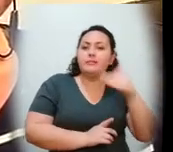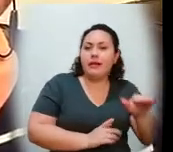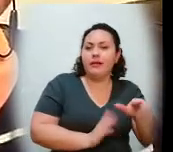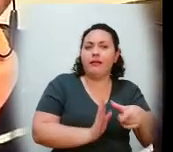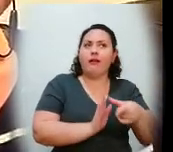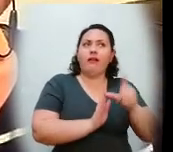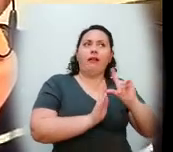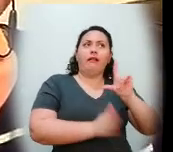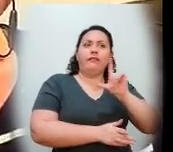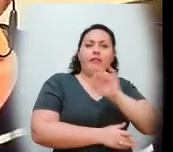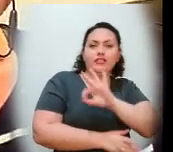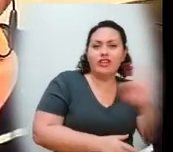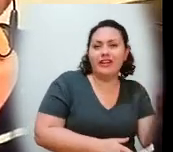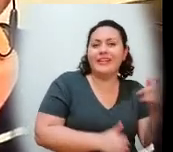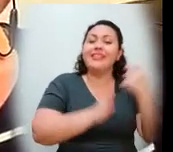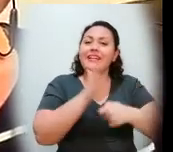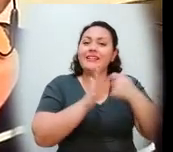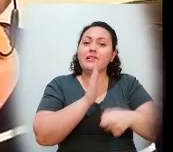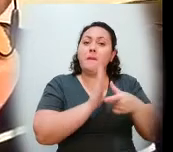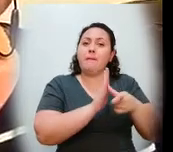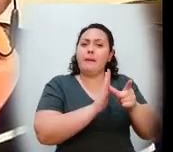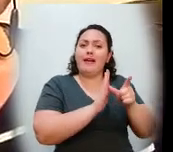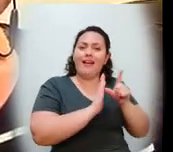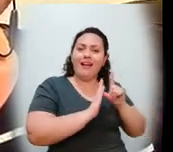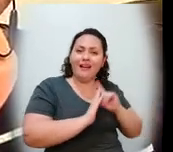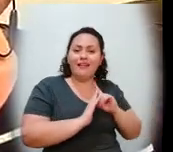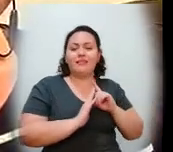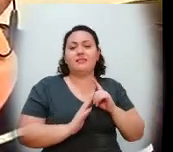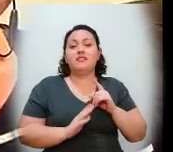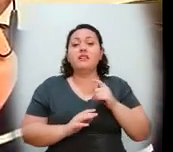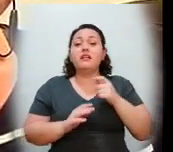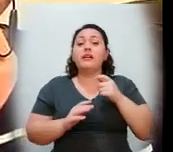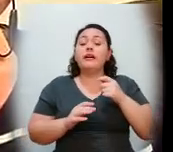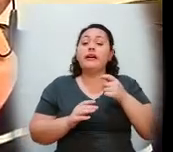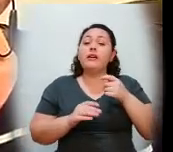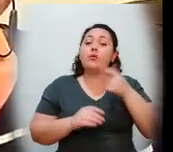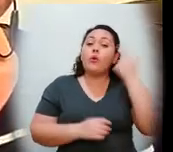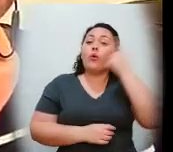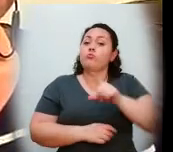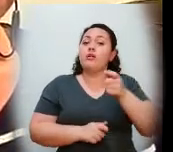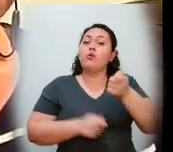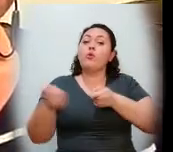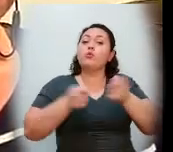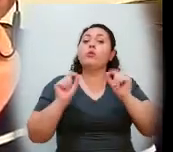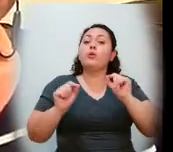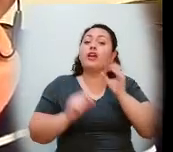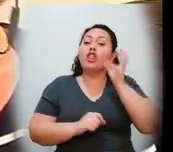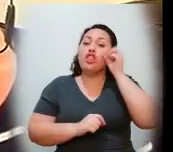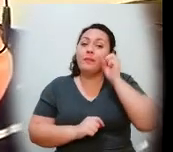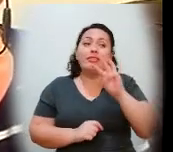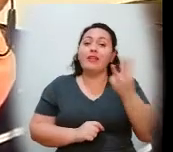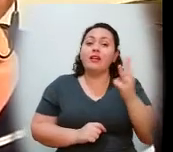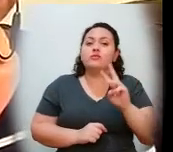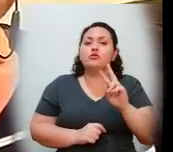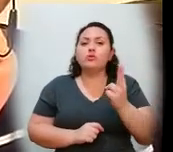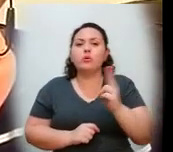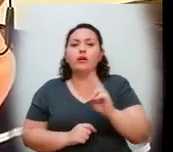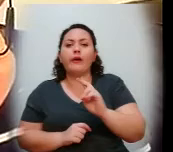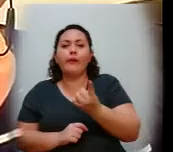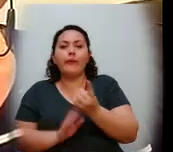para perto de um horário que não seja tão no meio da madrugada para ir dormir. Né? Uhum. Então